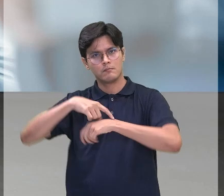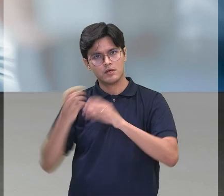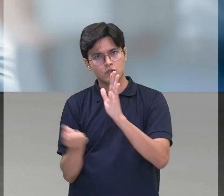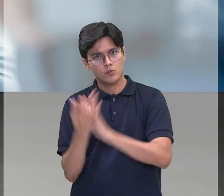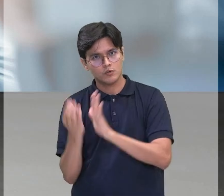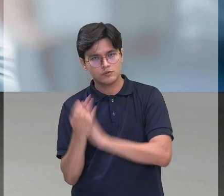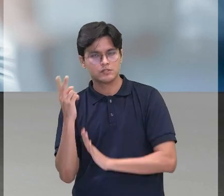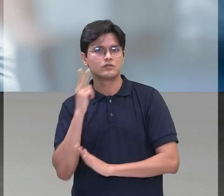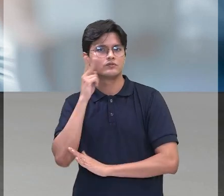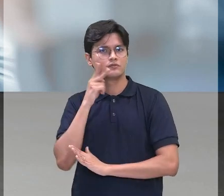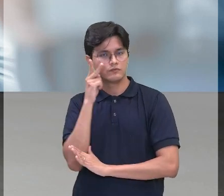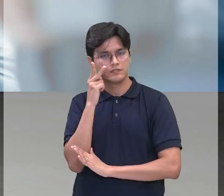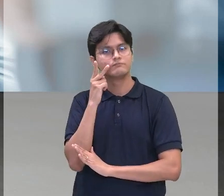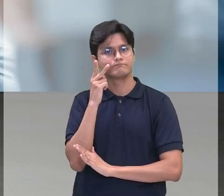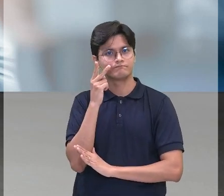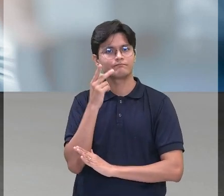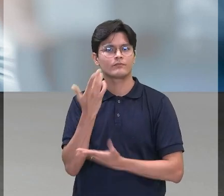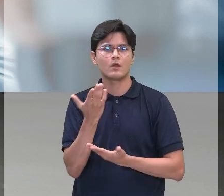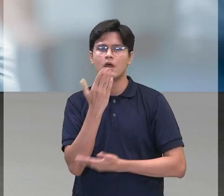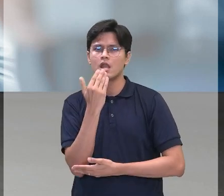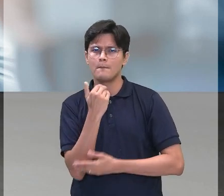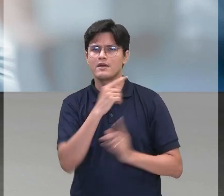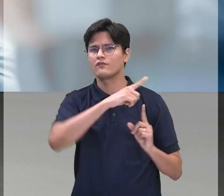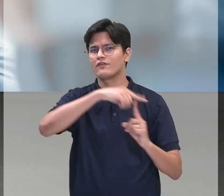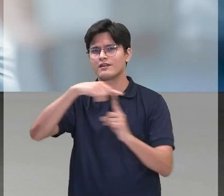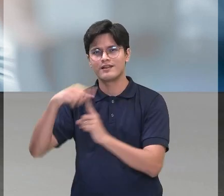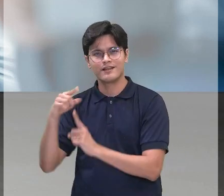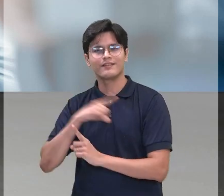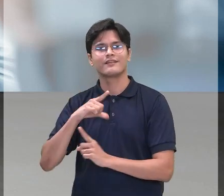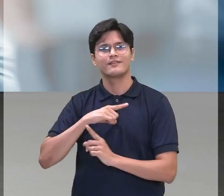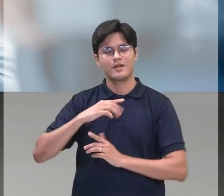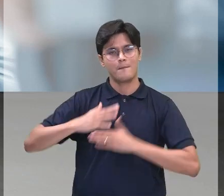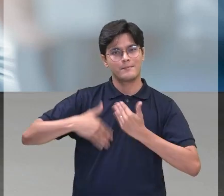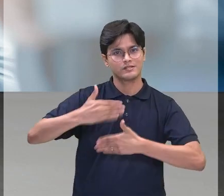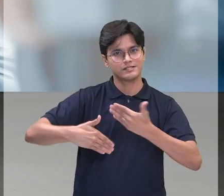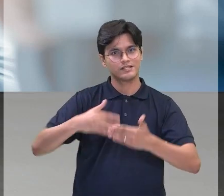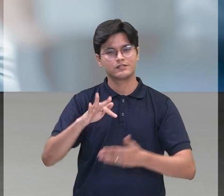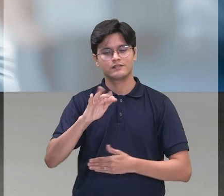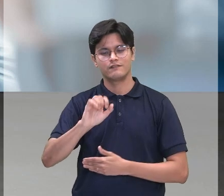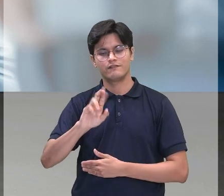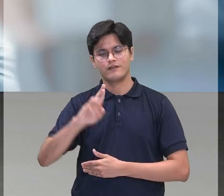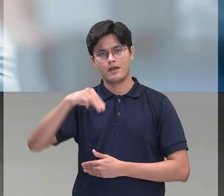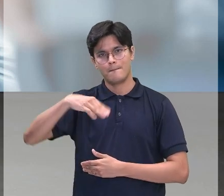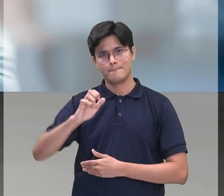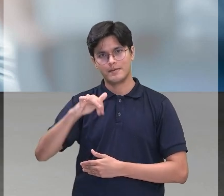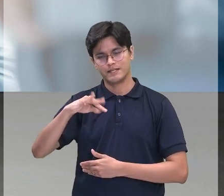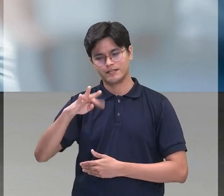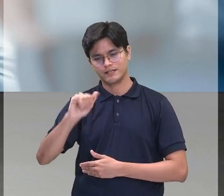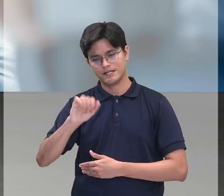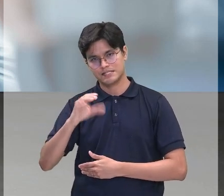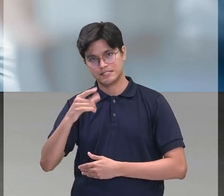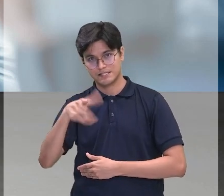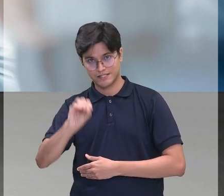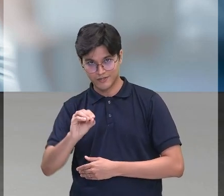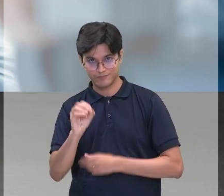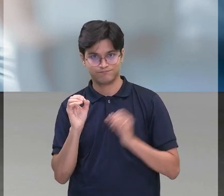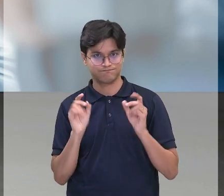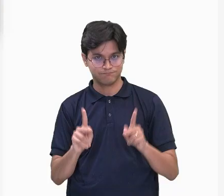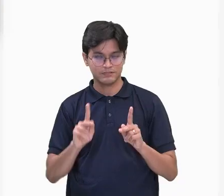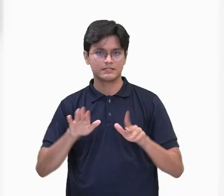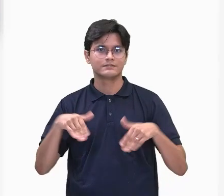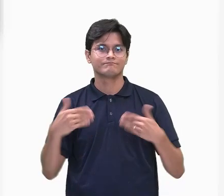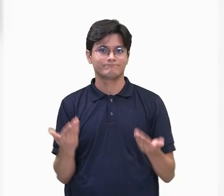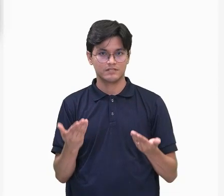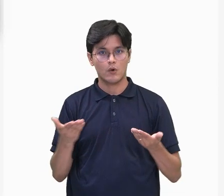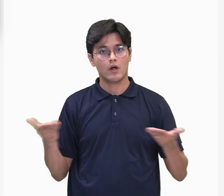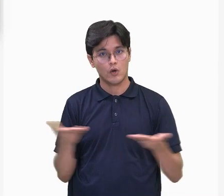vários alimentos, né, onde existe a fermentação para que ele seja produzido, tá bom? E aí a gente